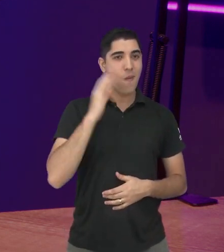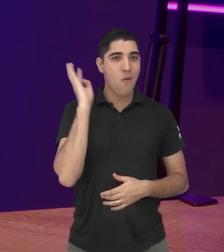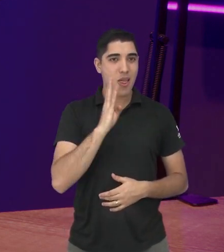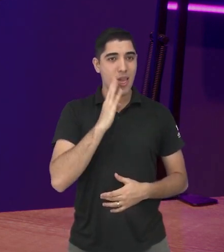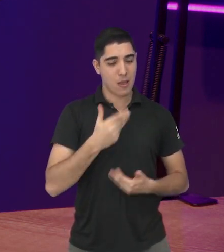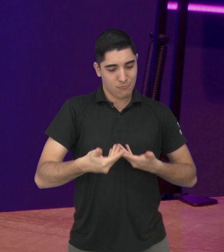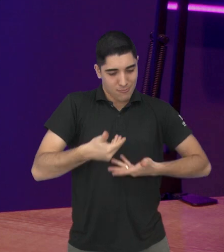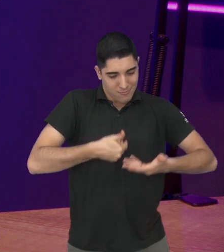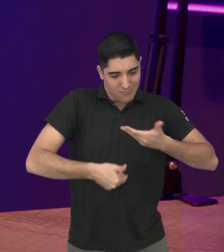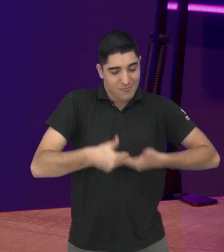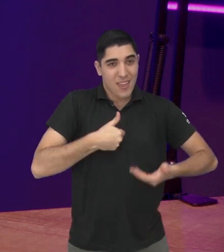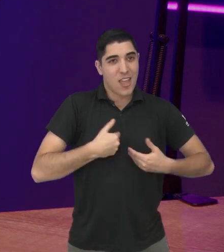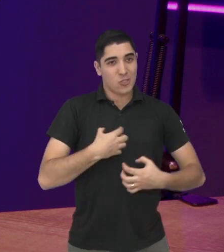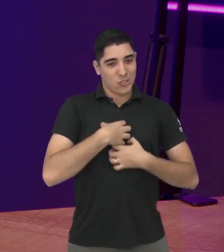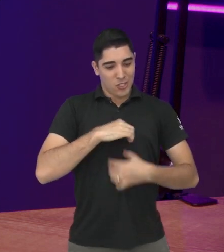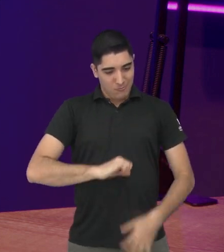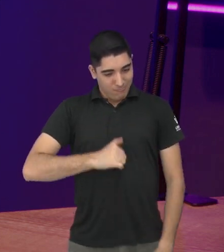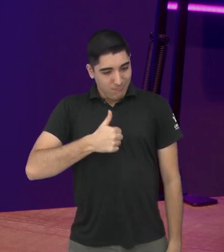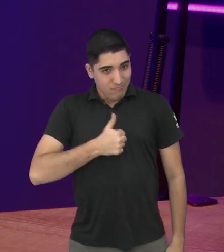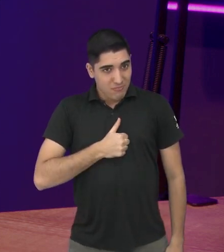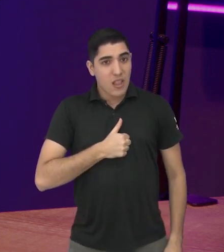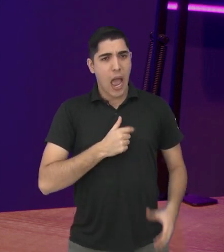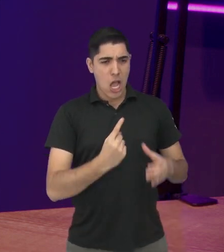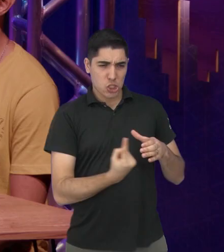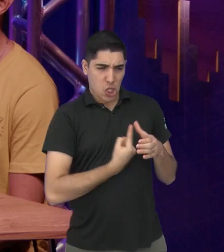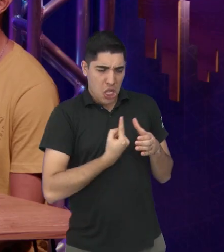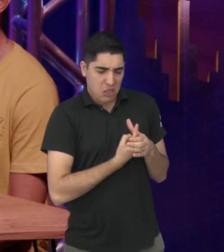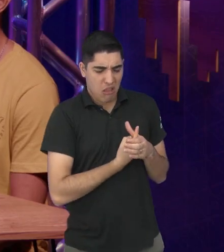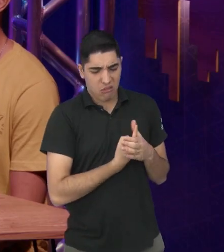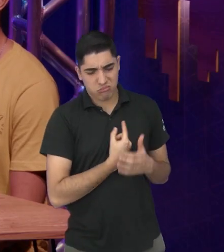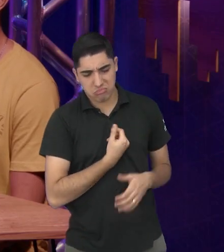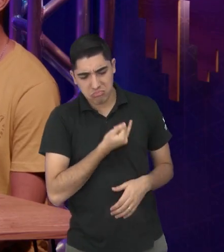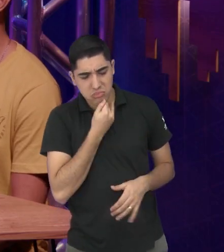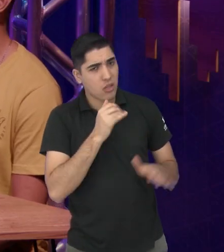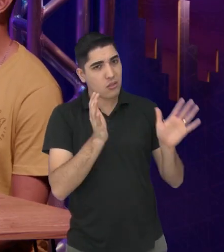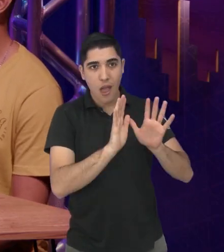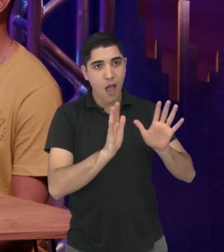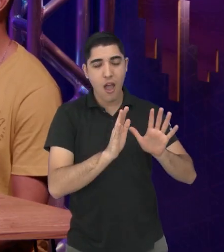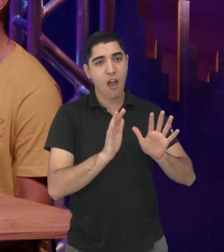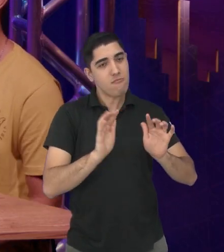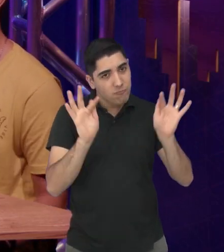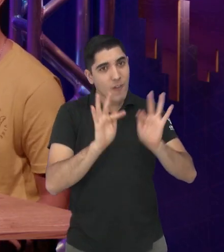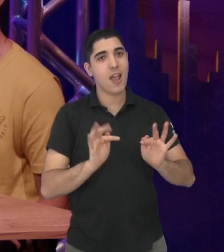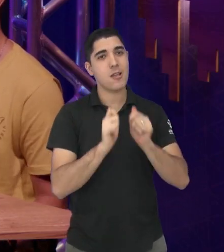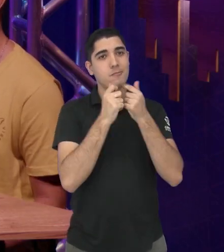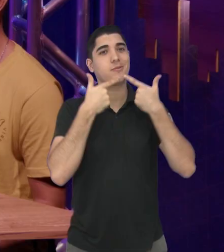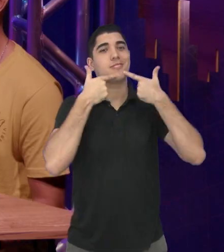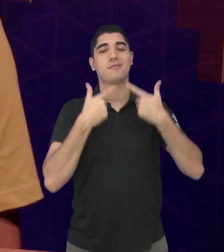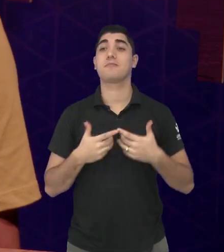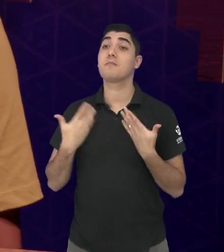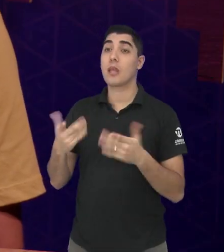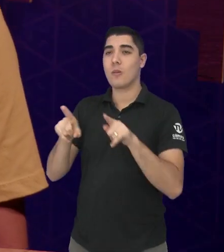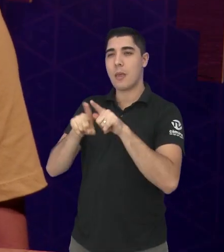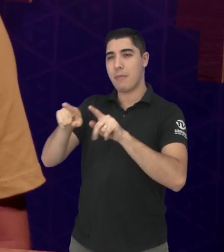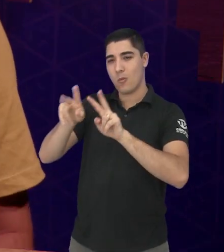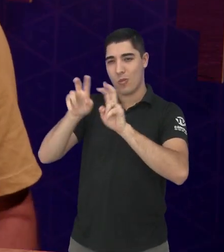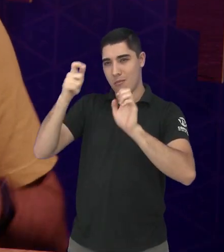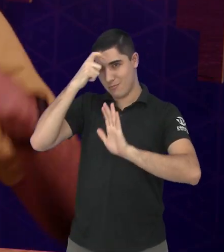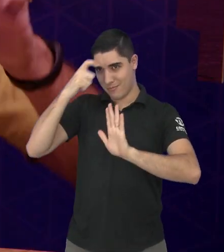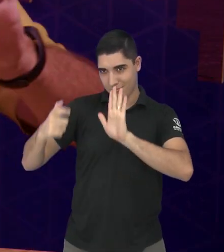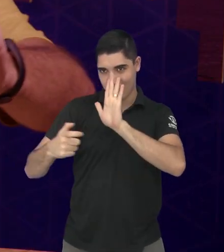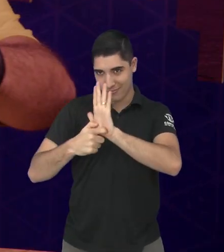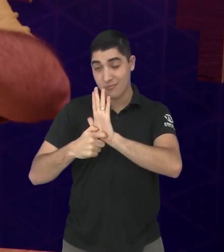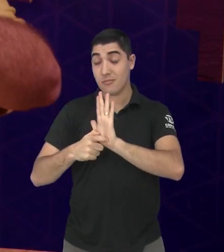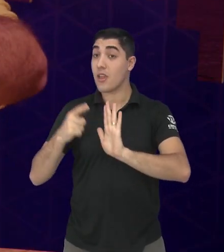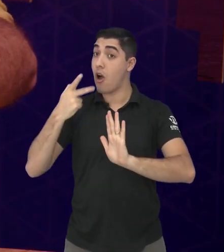você mesmo, a solidão, ela não precisa ser temida. É isso aí. E sobre as inteligências artificiais, Vicky, eu só quero